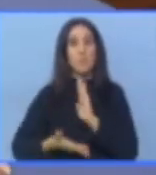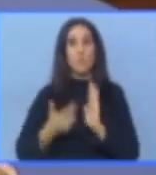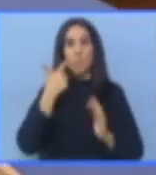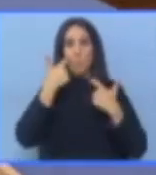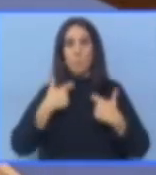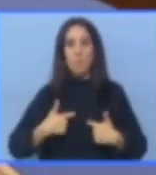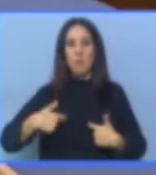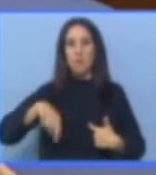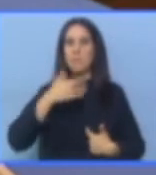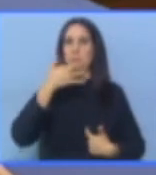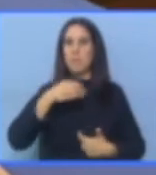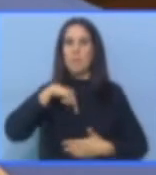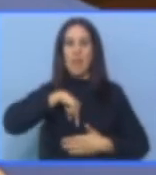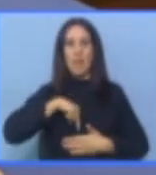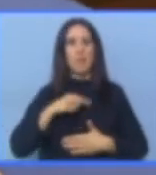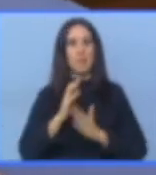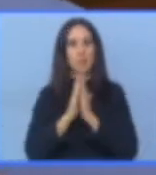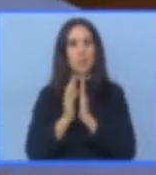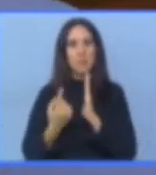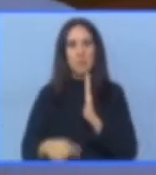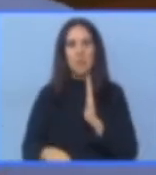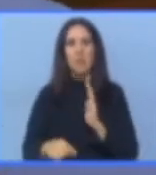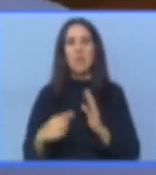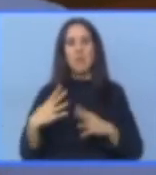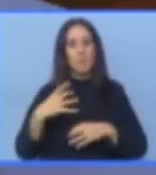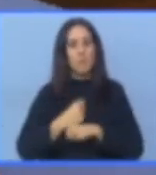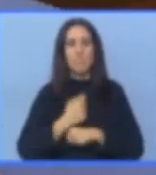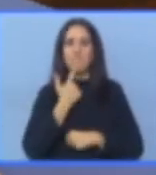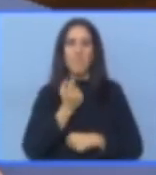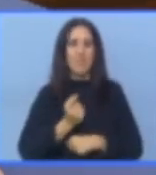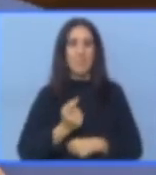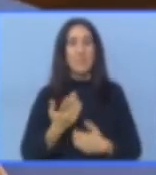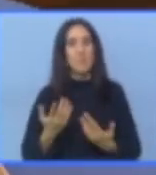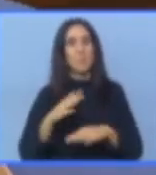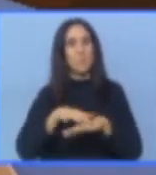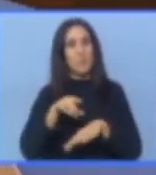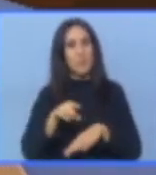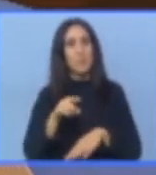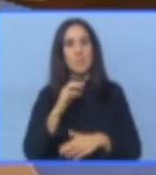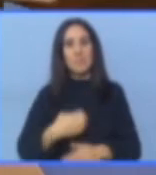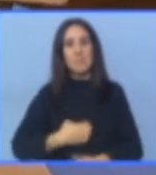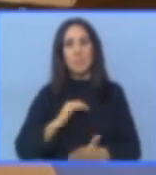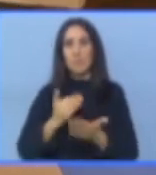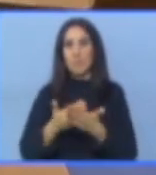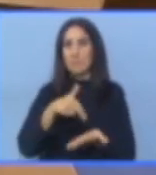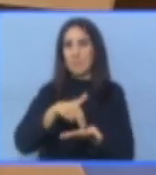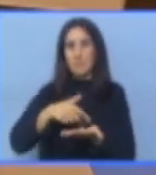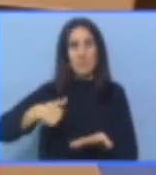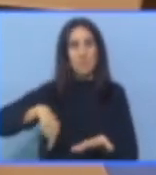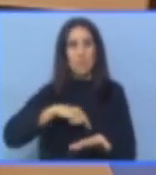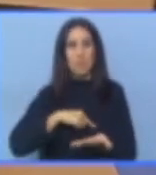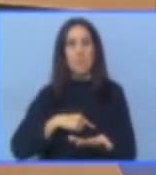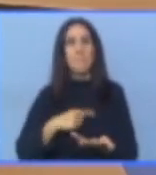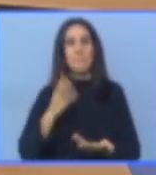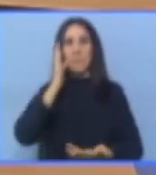humana, nós acreditamos, é a religiosa e não pode ser sufocada. E por isso mesmo é essa que dá sentido à nossa presença no contexto